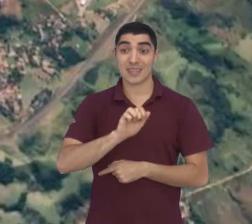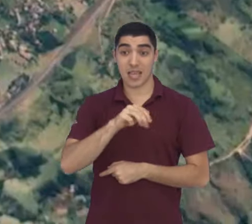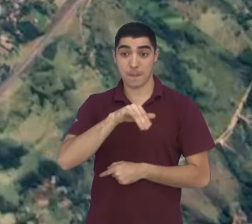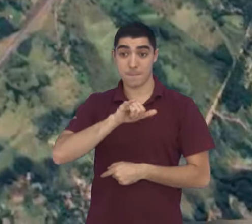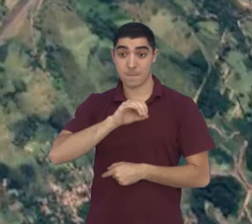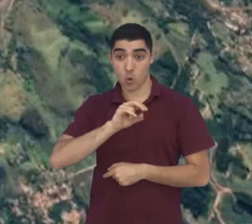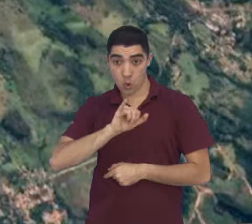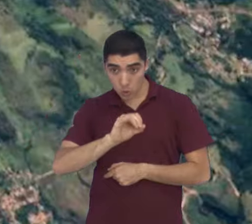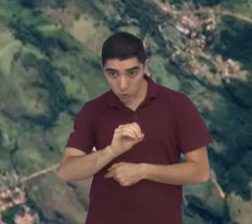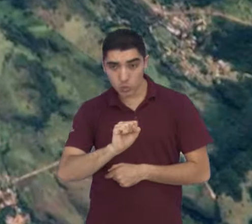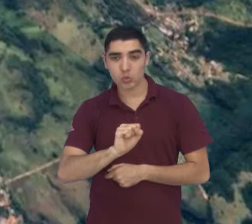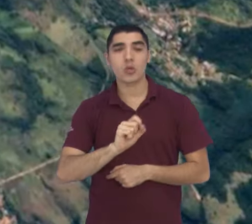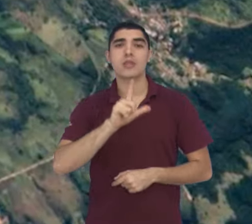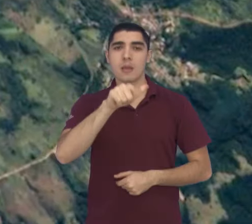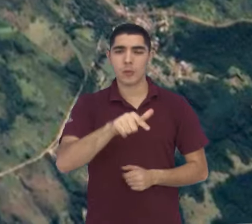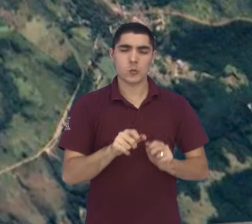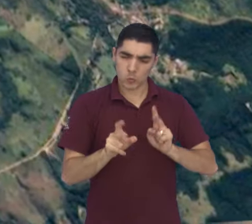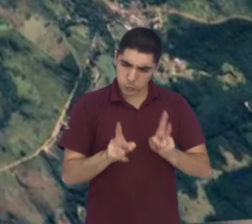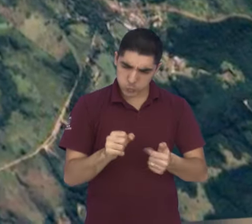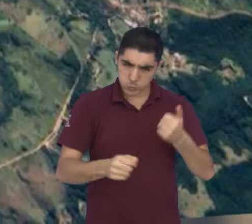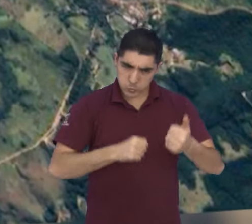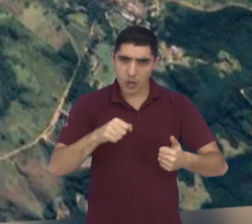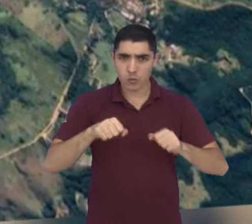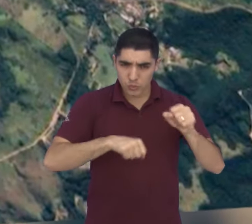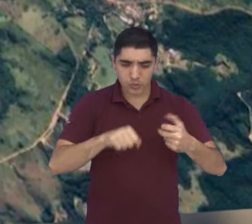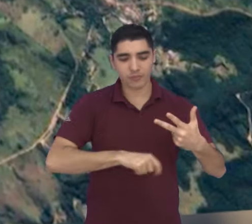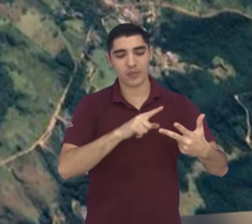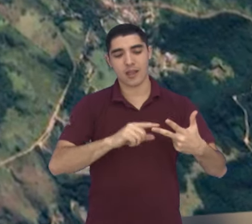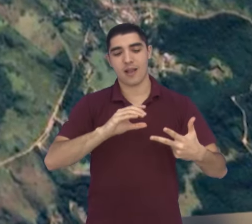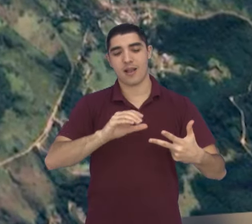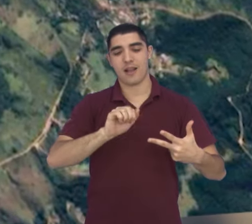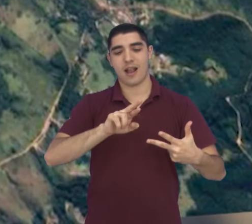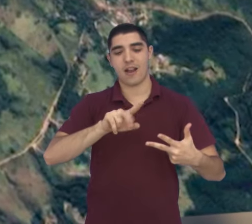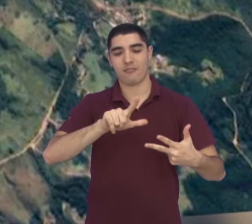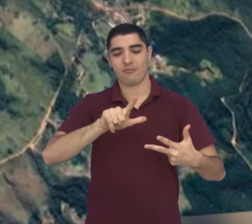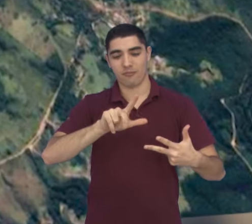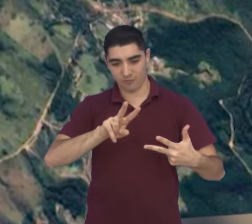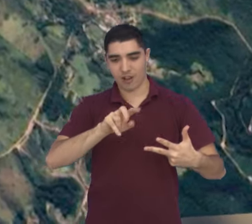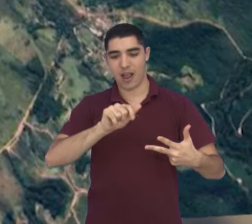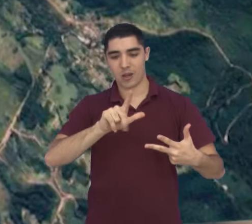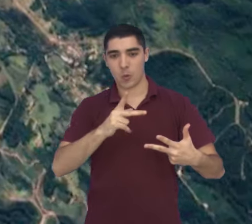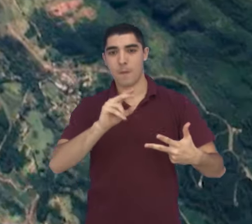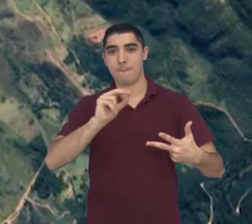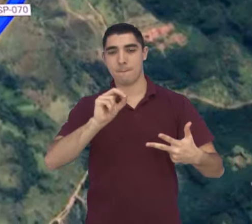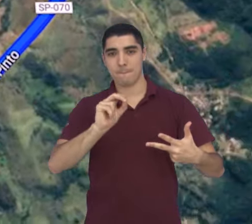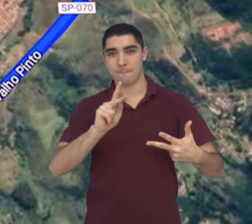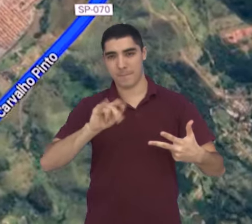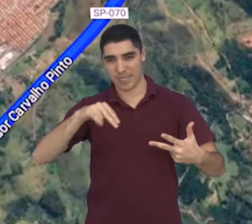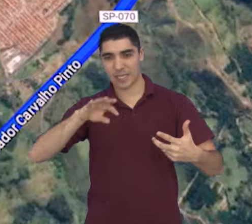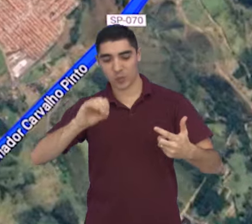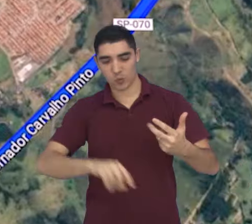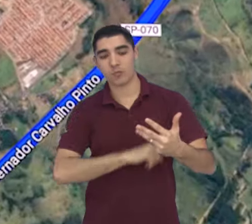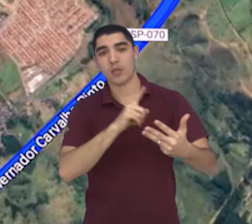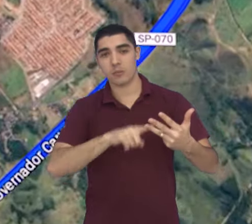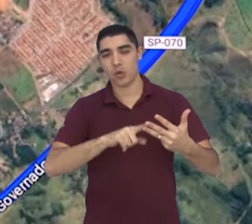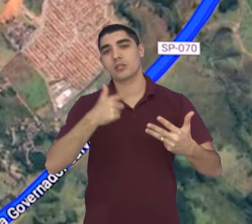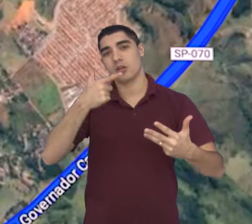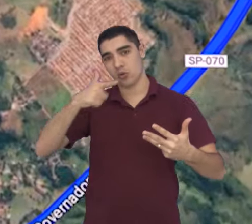circuito pela Carvalho Pinto e Ayrton Senna. Após, farão um retorno rumo ao bairro São